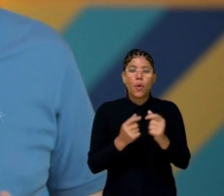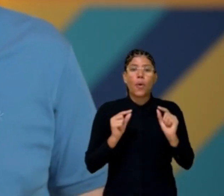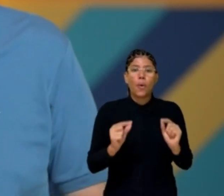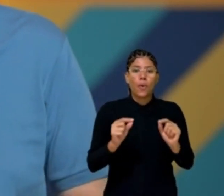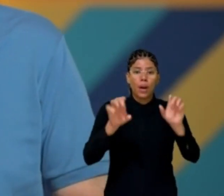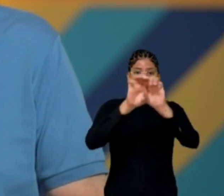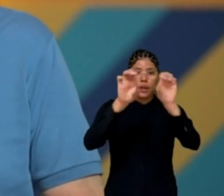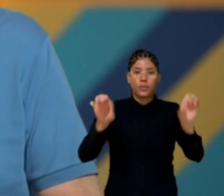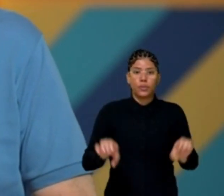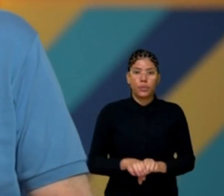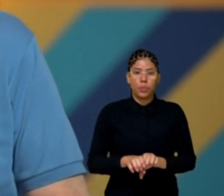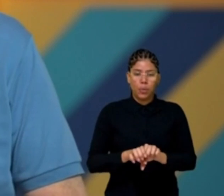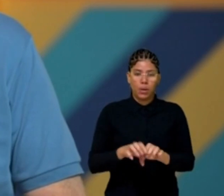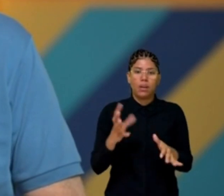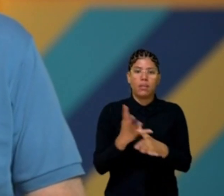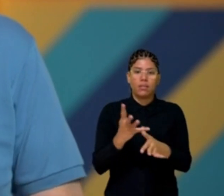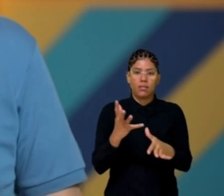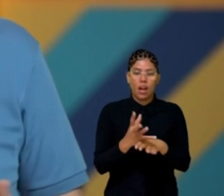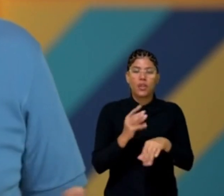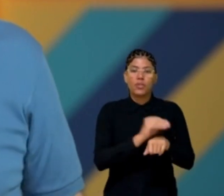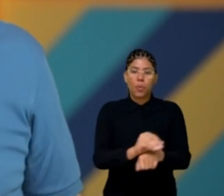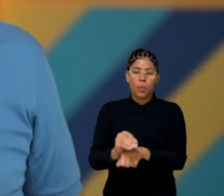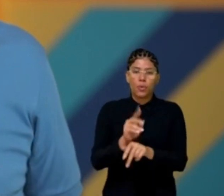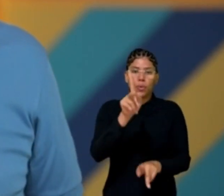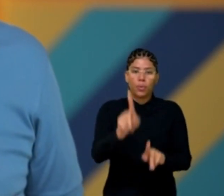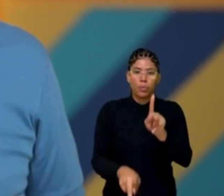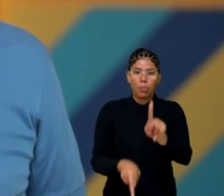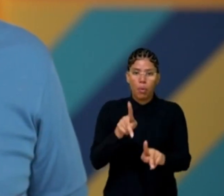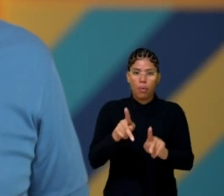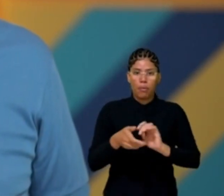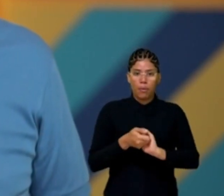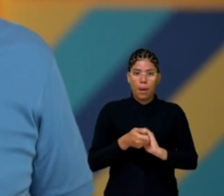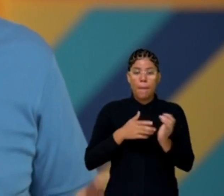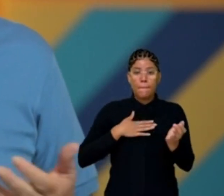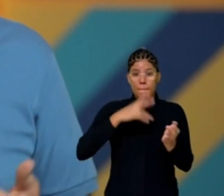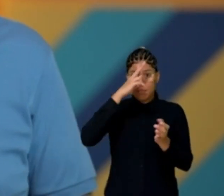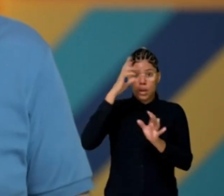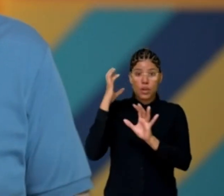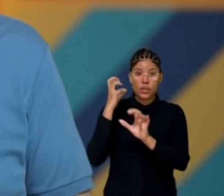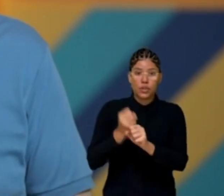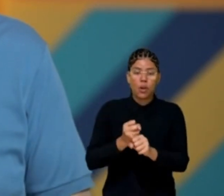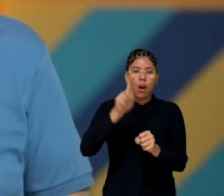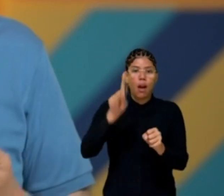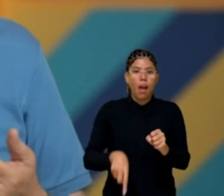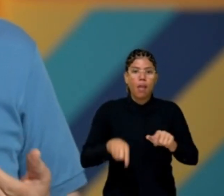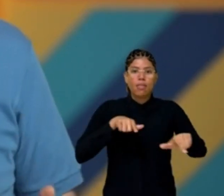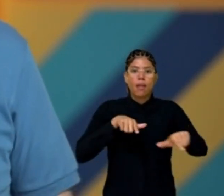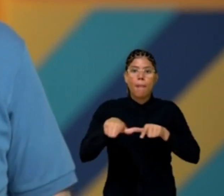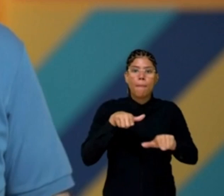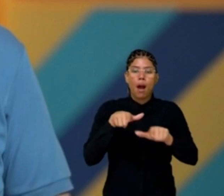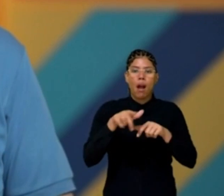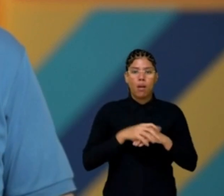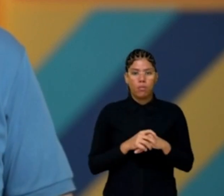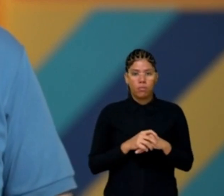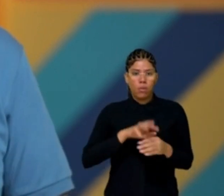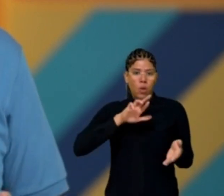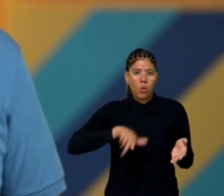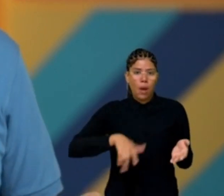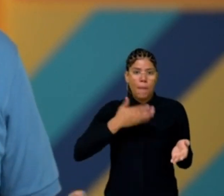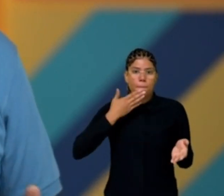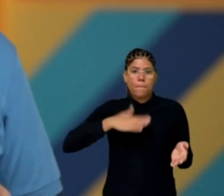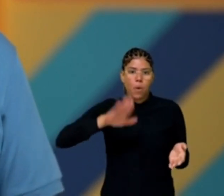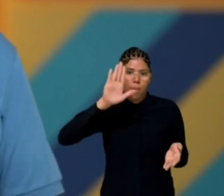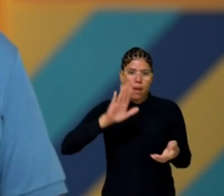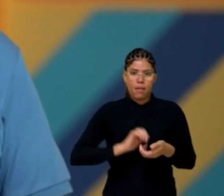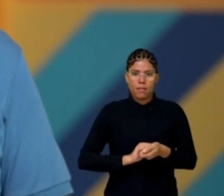fortaleceram nossa infraestrutura e cuidaram do nosso povo. Minha história é de trabalho. Não se